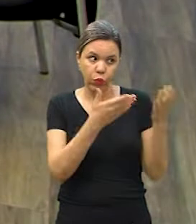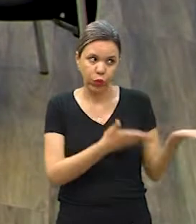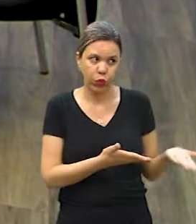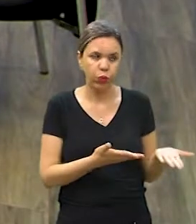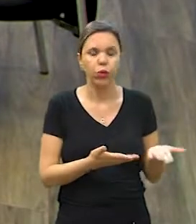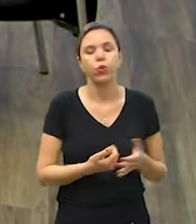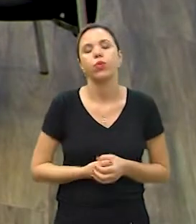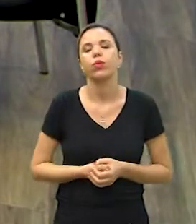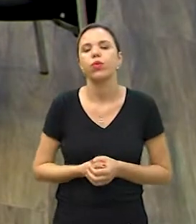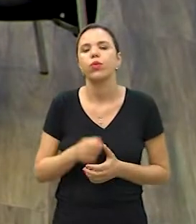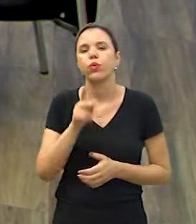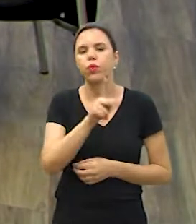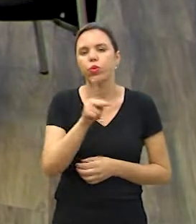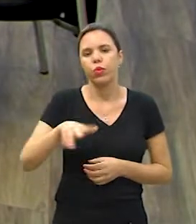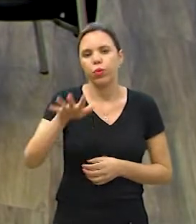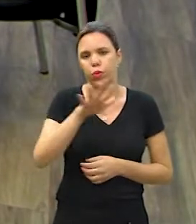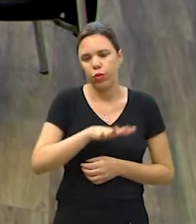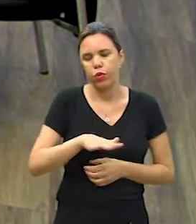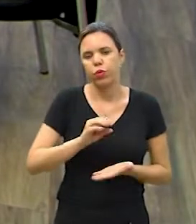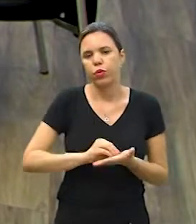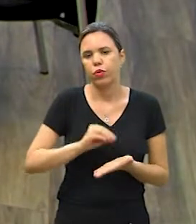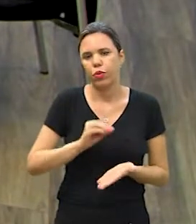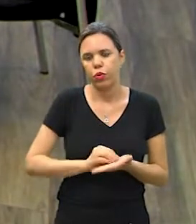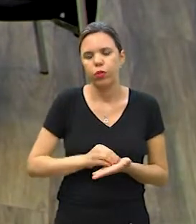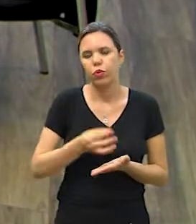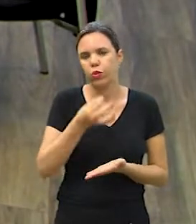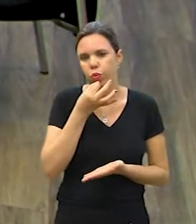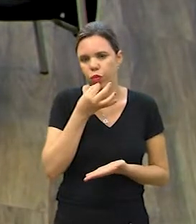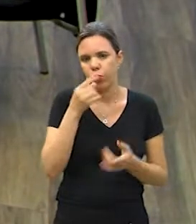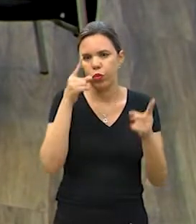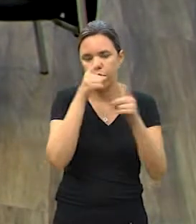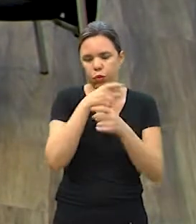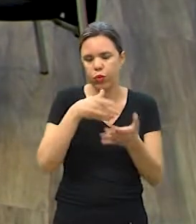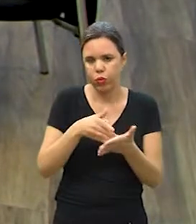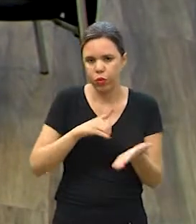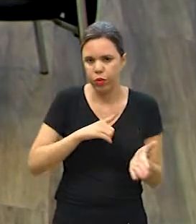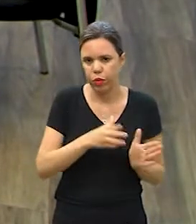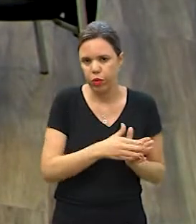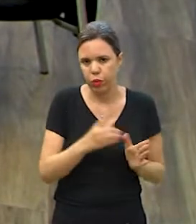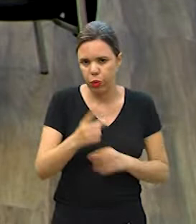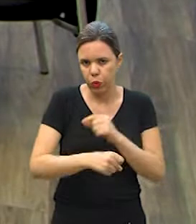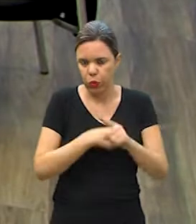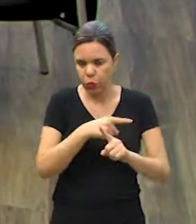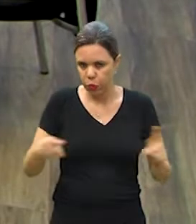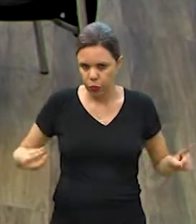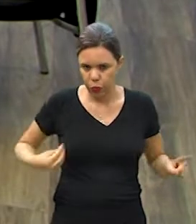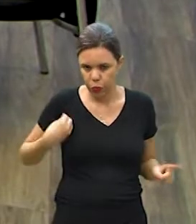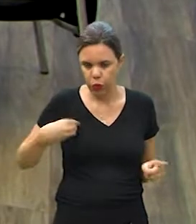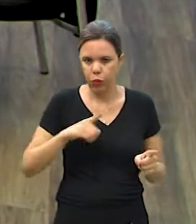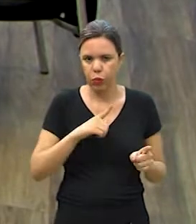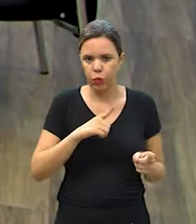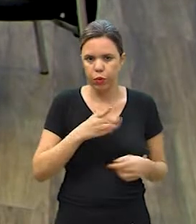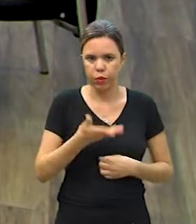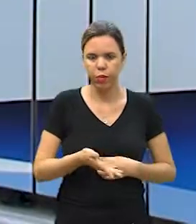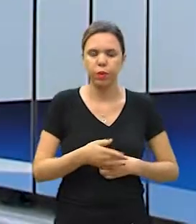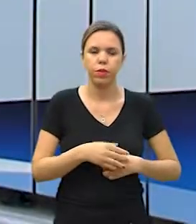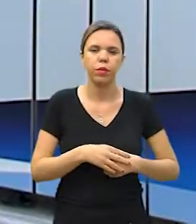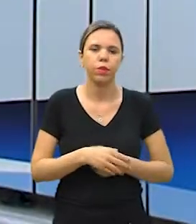este assunto em relação aos professores, sim, essa falta de escuta e as dificuldades que eles tiveram neste 1 ano e meio, que ainda estão